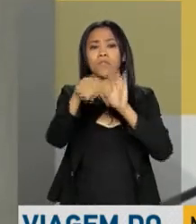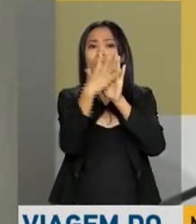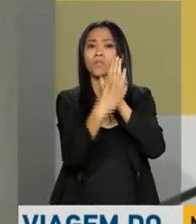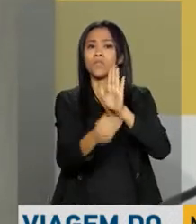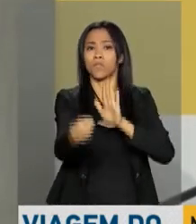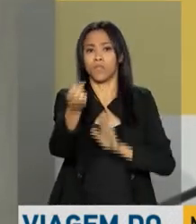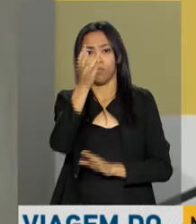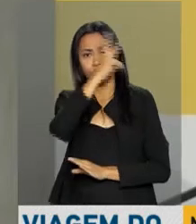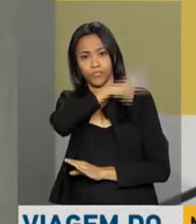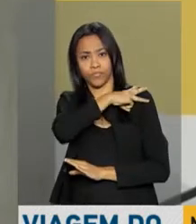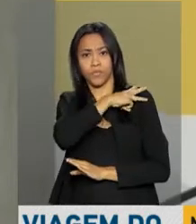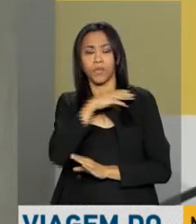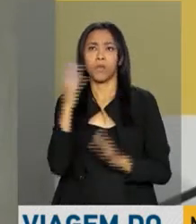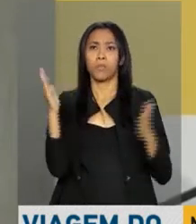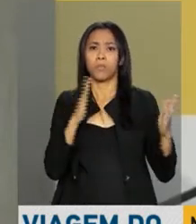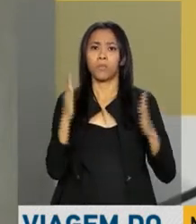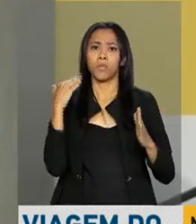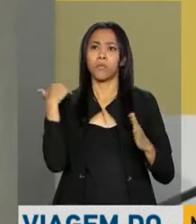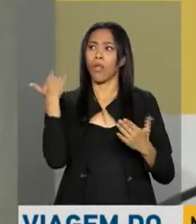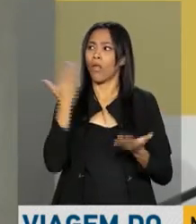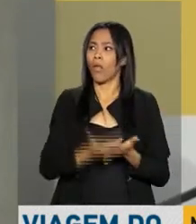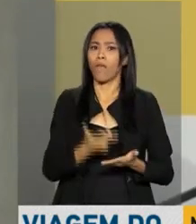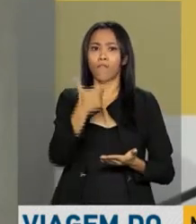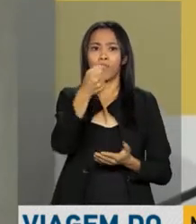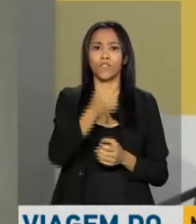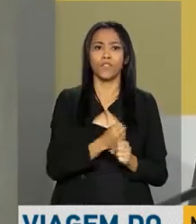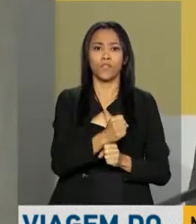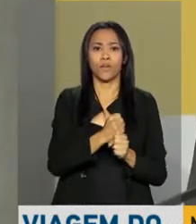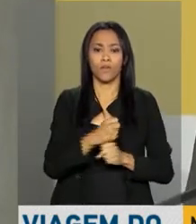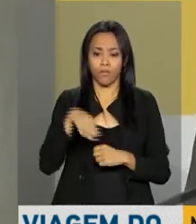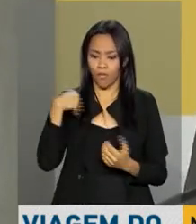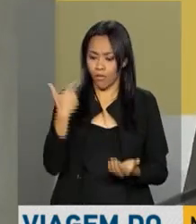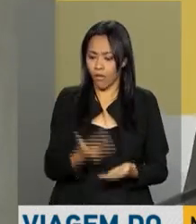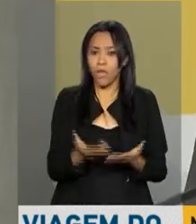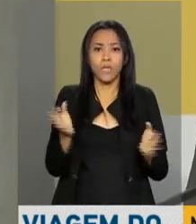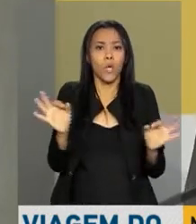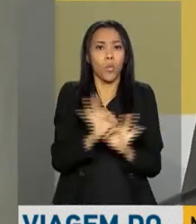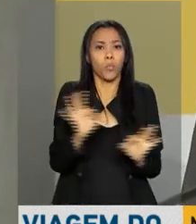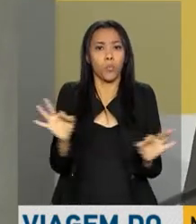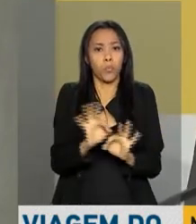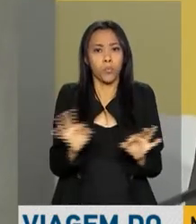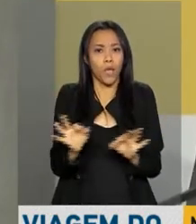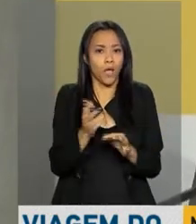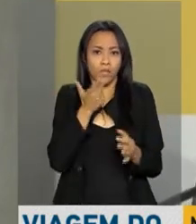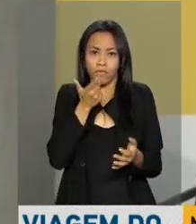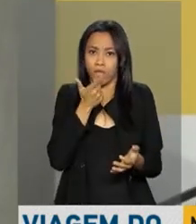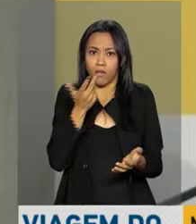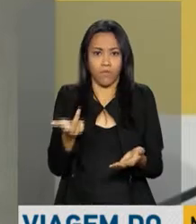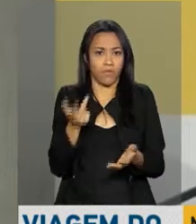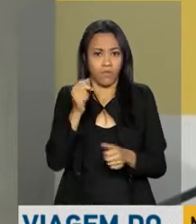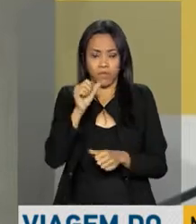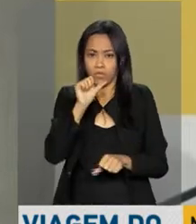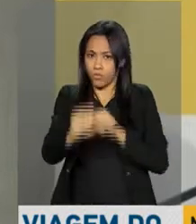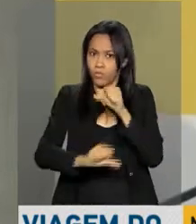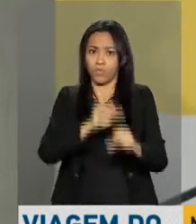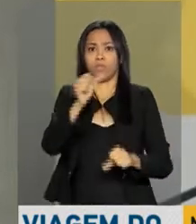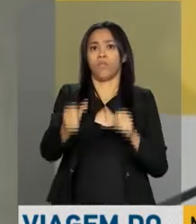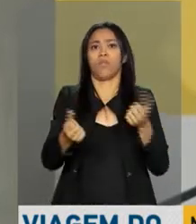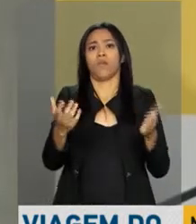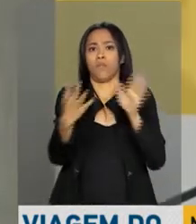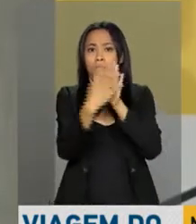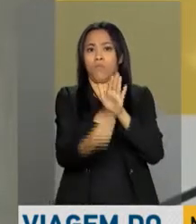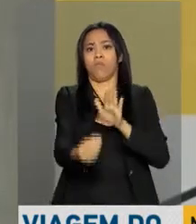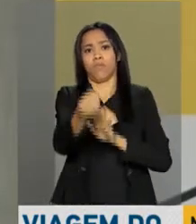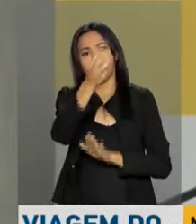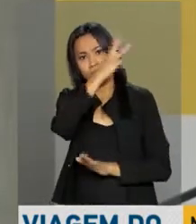passou se um período de 20 anos e nada da reforma do ensino médio nós tivemos a coragem talvez